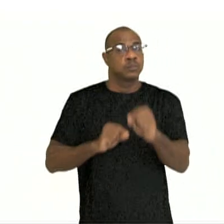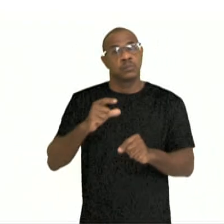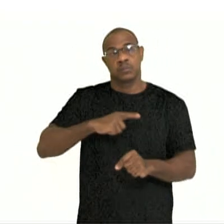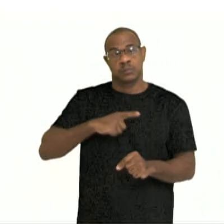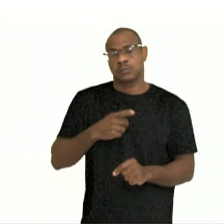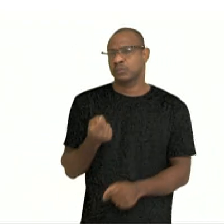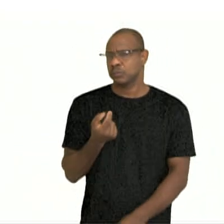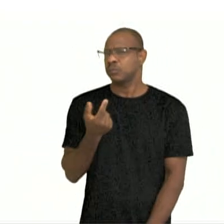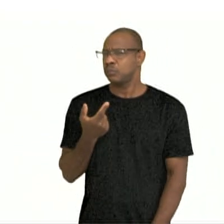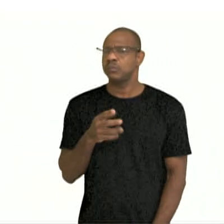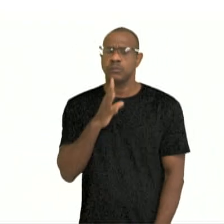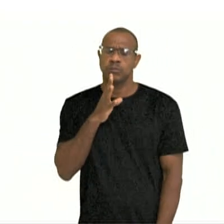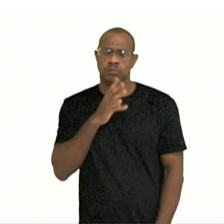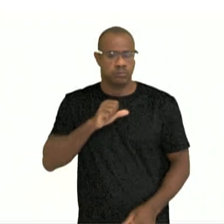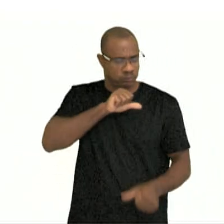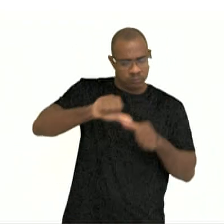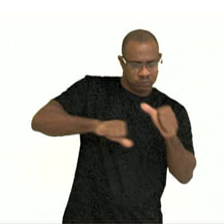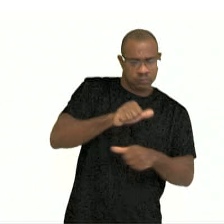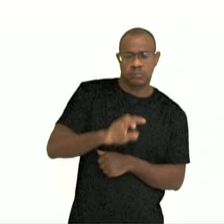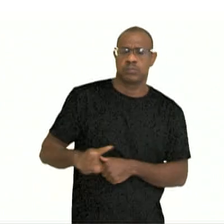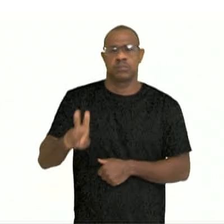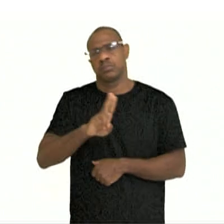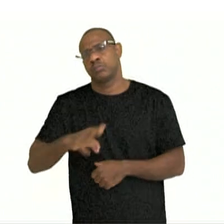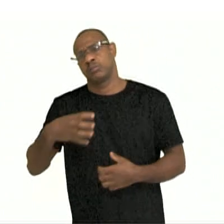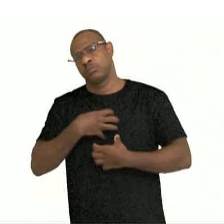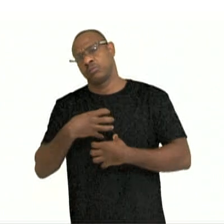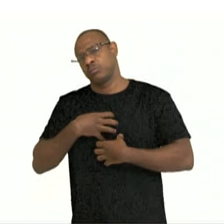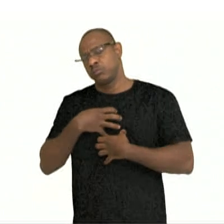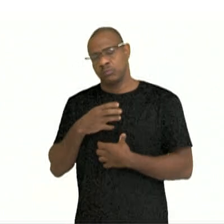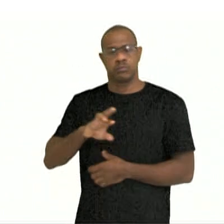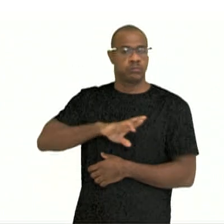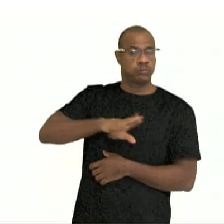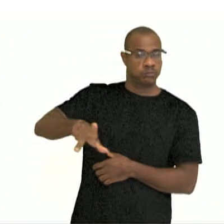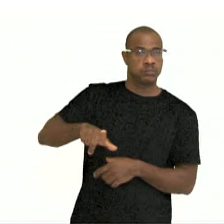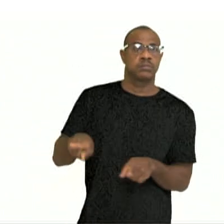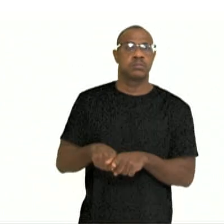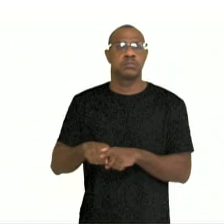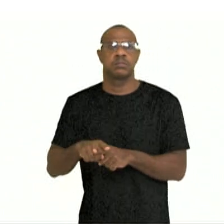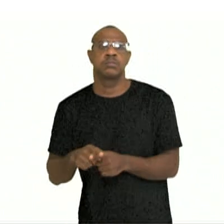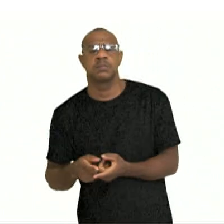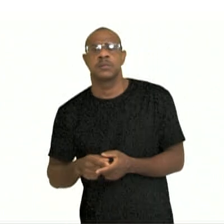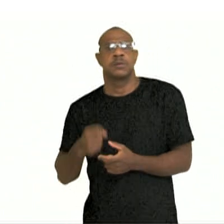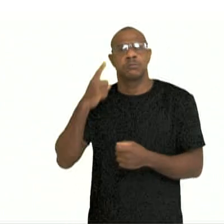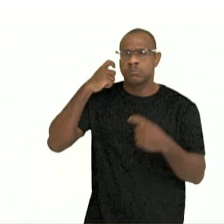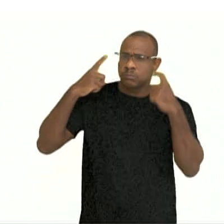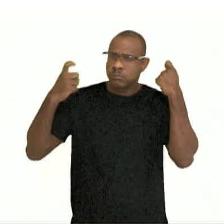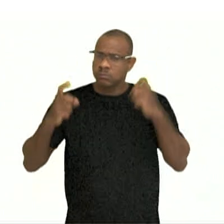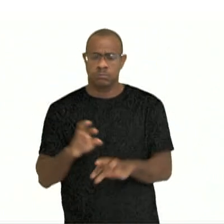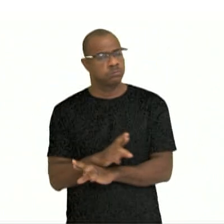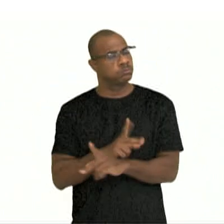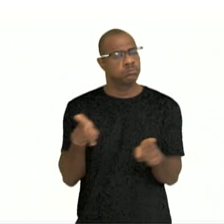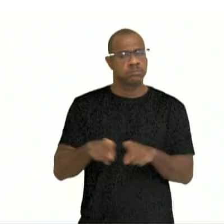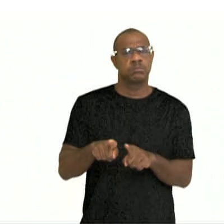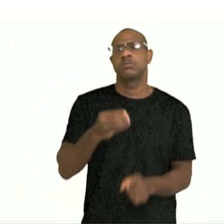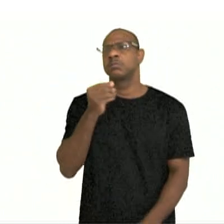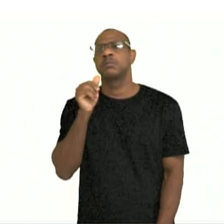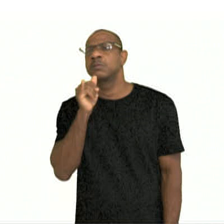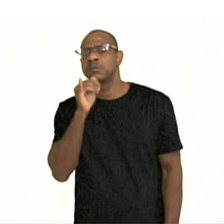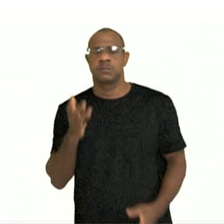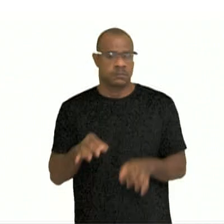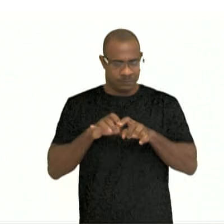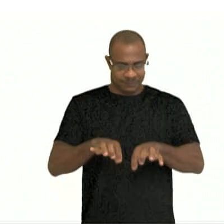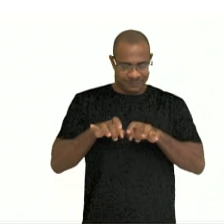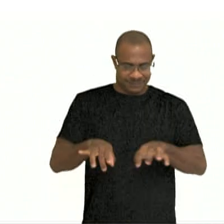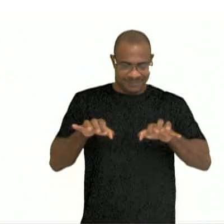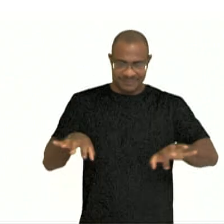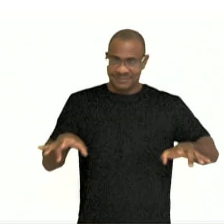conhecidos, modificados ou utilizados de maneiras inovadoras. Efeitos estranhos aplicados de maneira não convencionais, como por exemplo o piano preparado